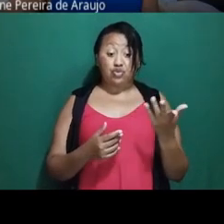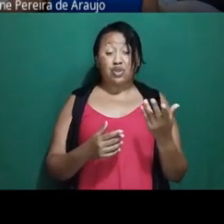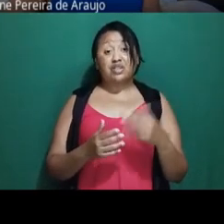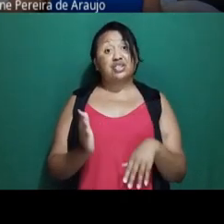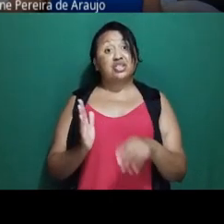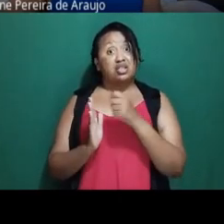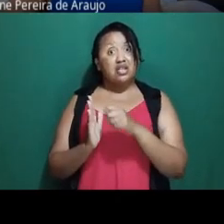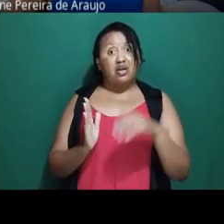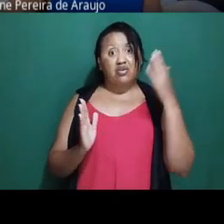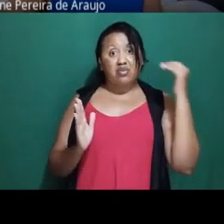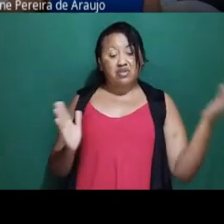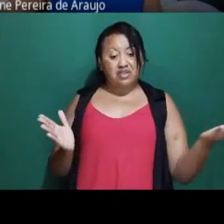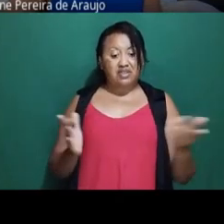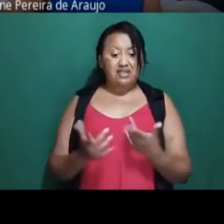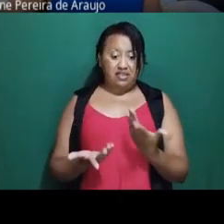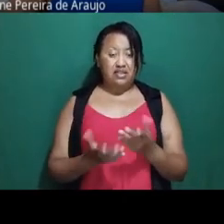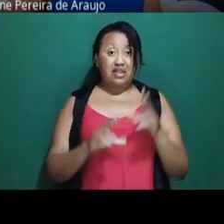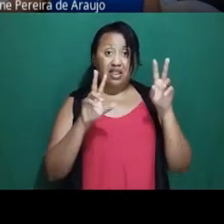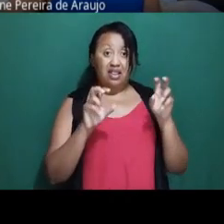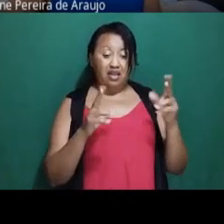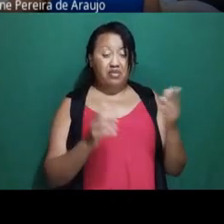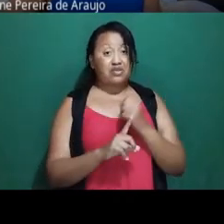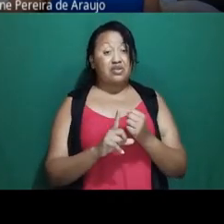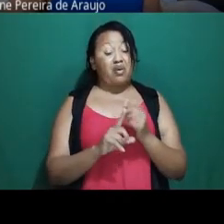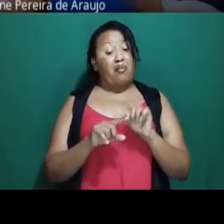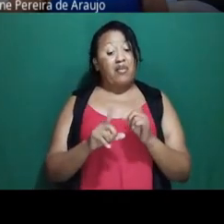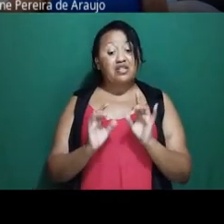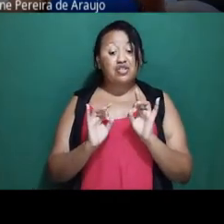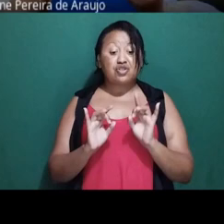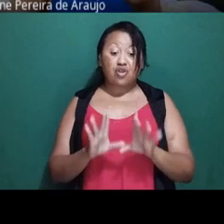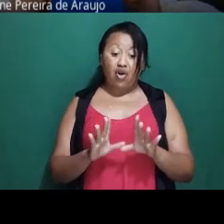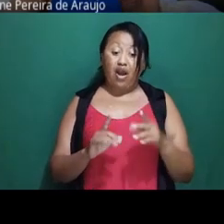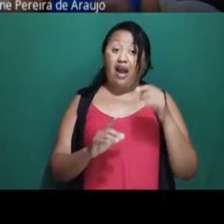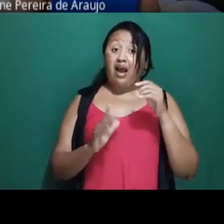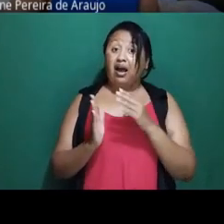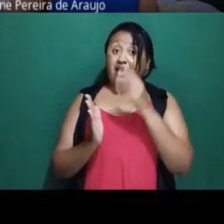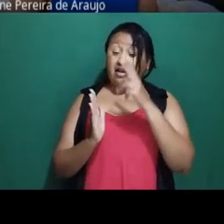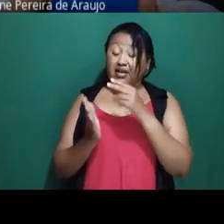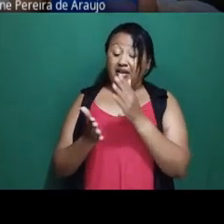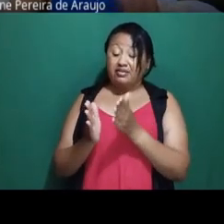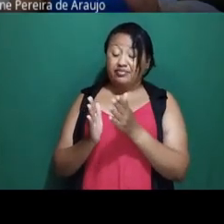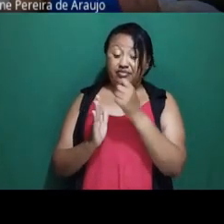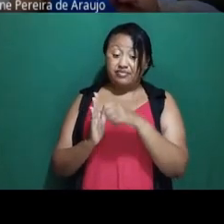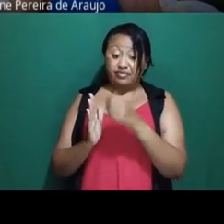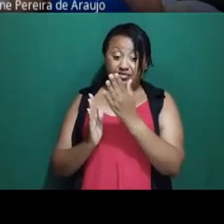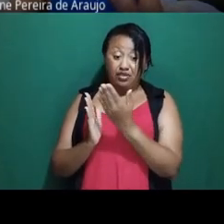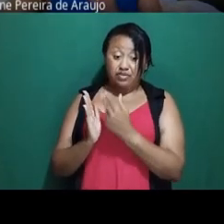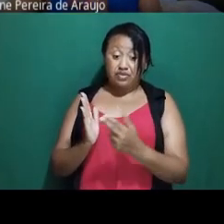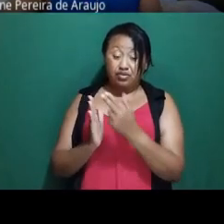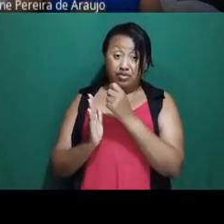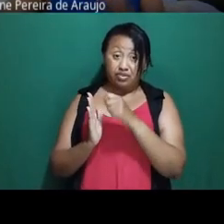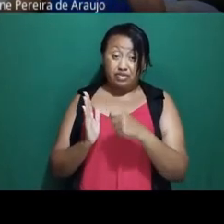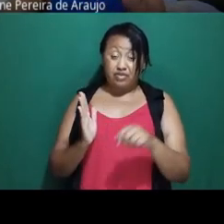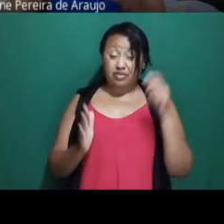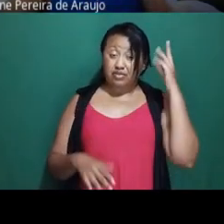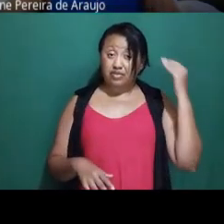temáticas sociais sim mas apenas a obra contemporânea de mudança se destaca por retratar figuras populares não a